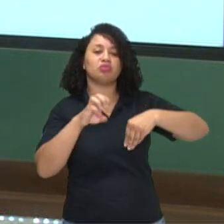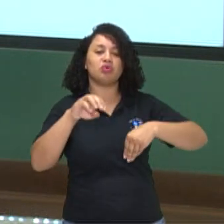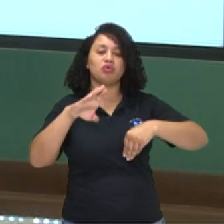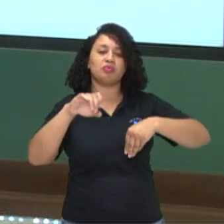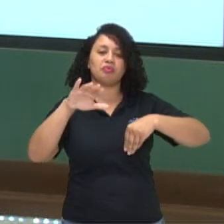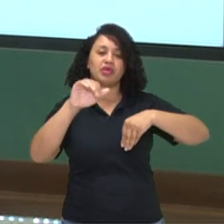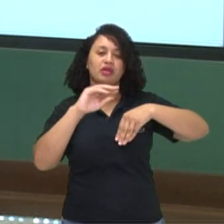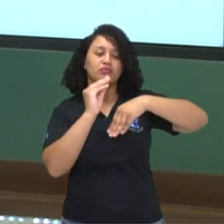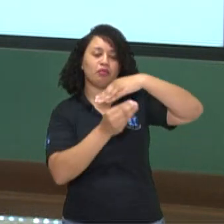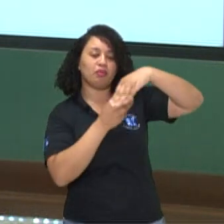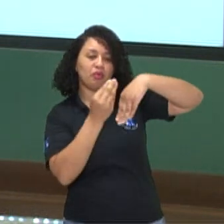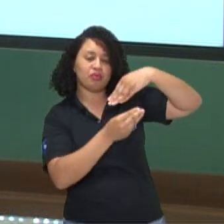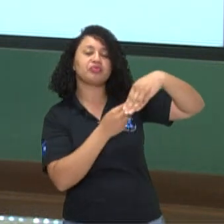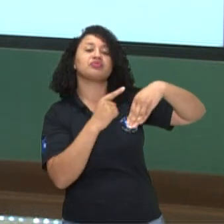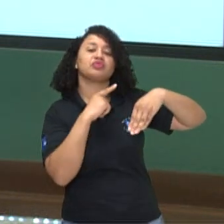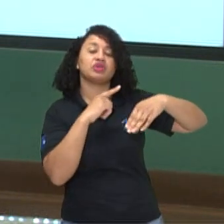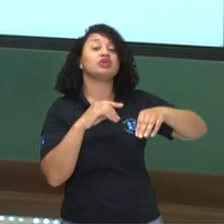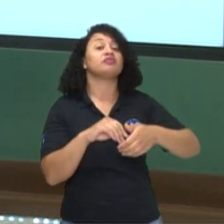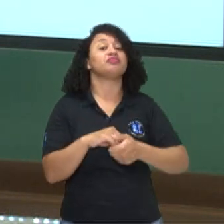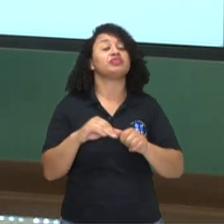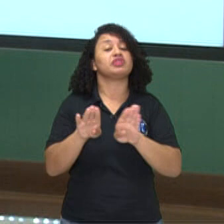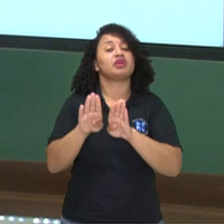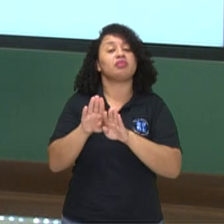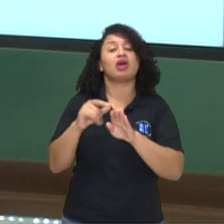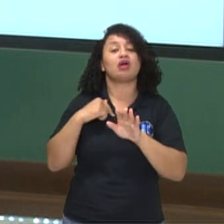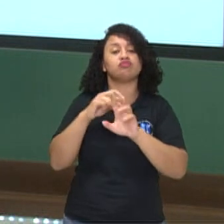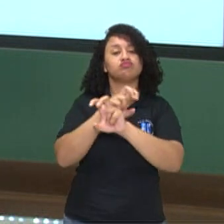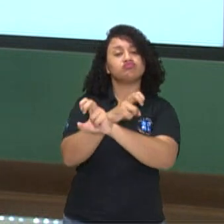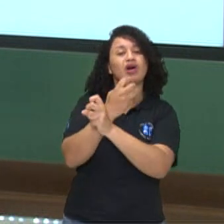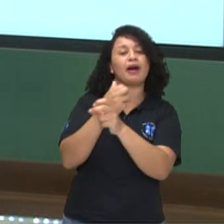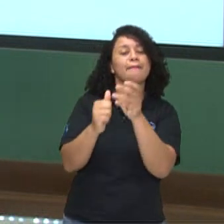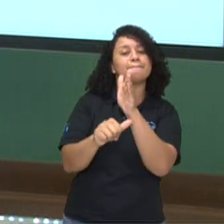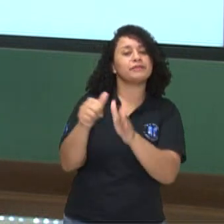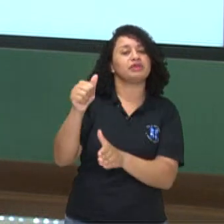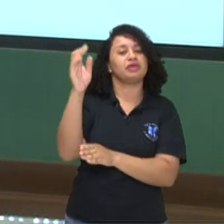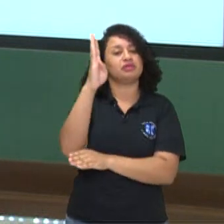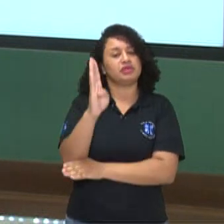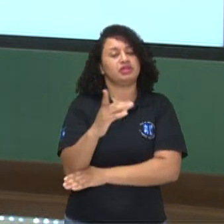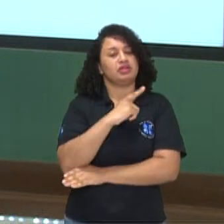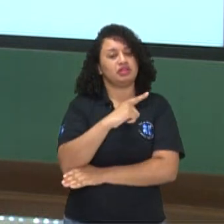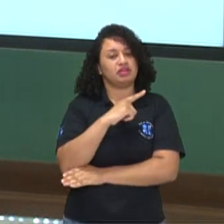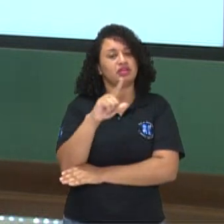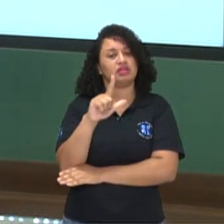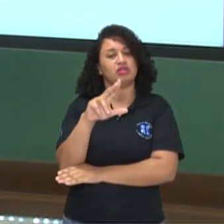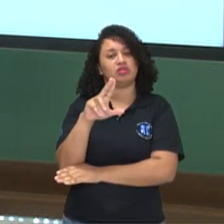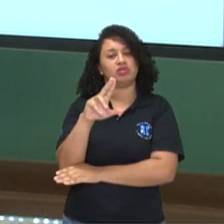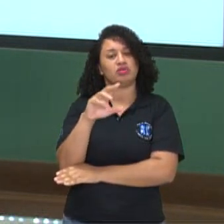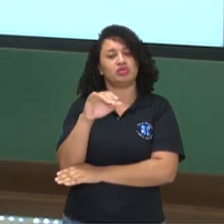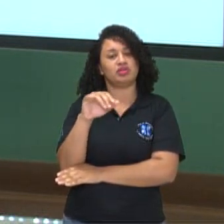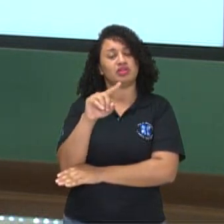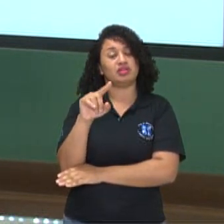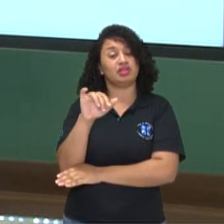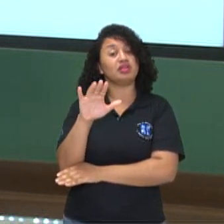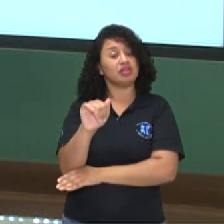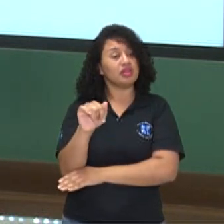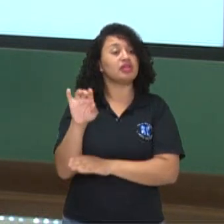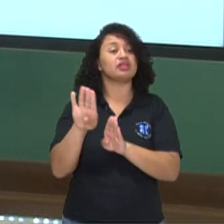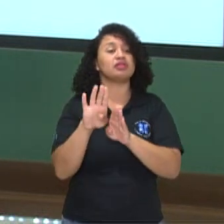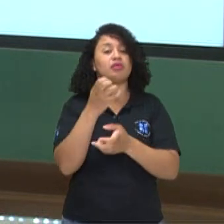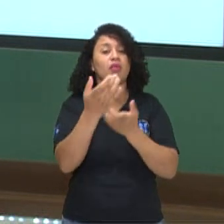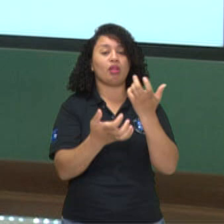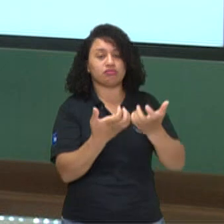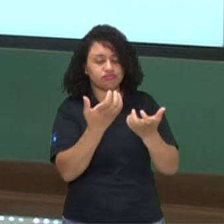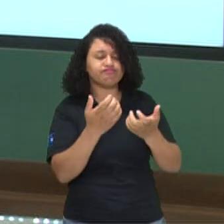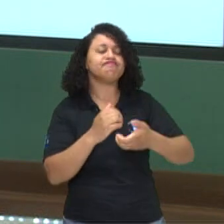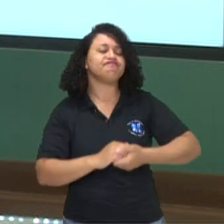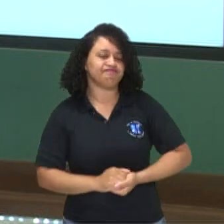fóssil da primeira brasileira, a Luzia, e tantos outros objetos que estavam nesse museu desapareceram. Para